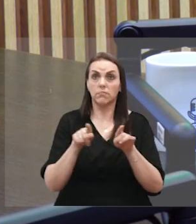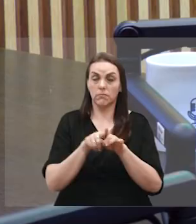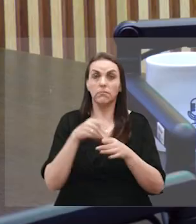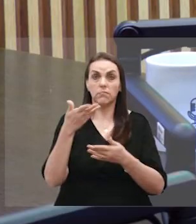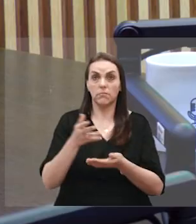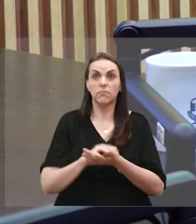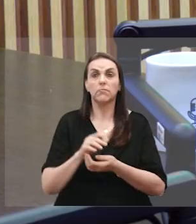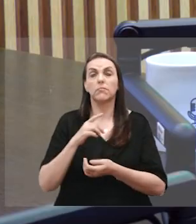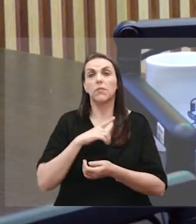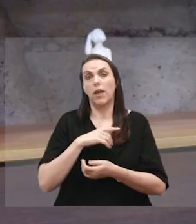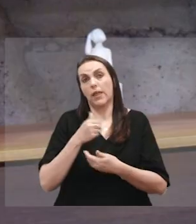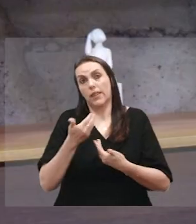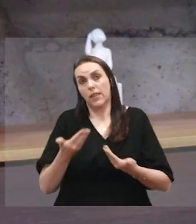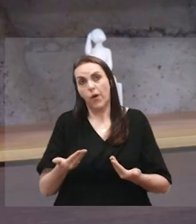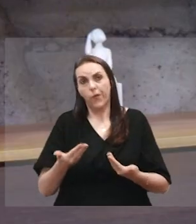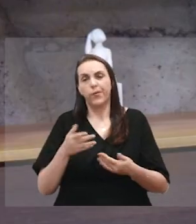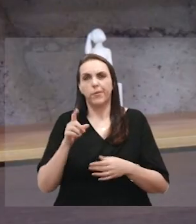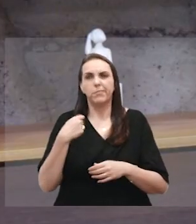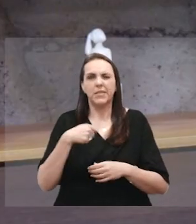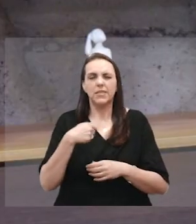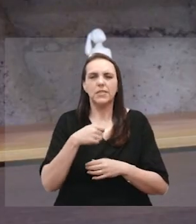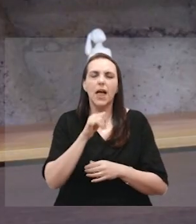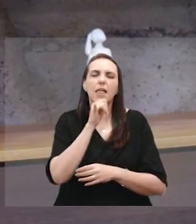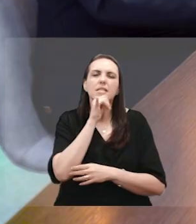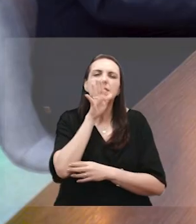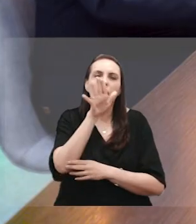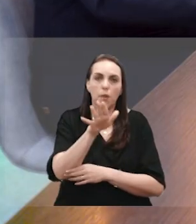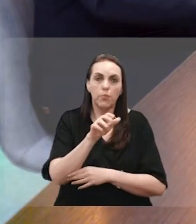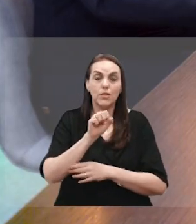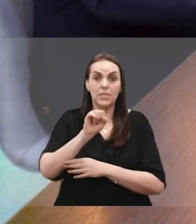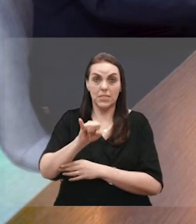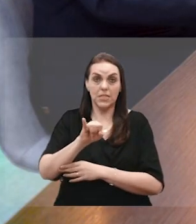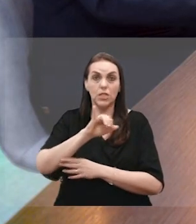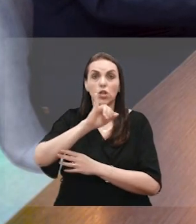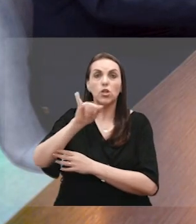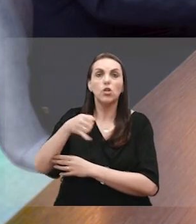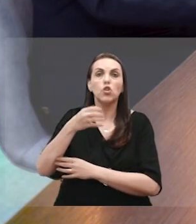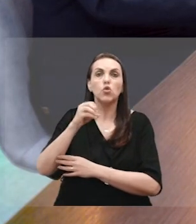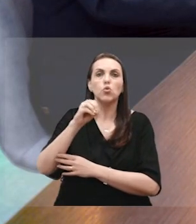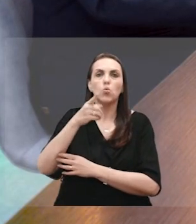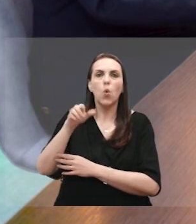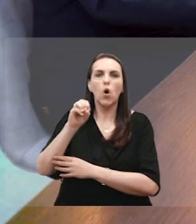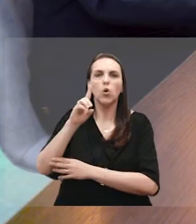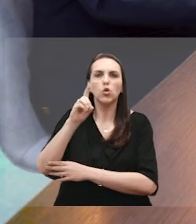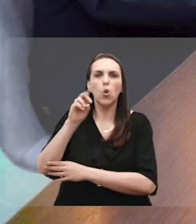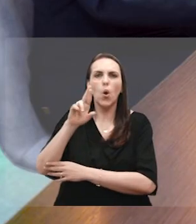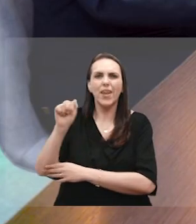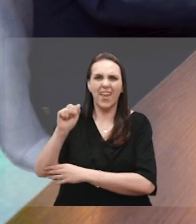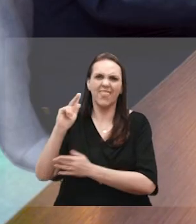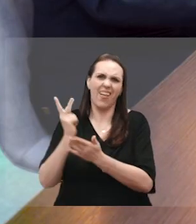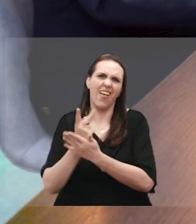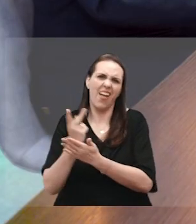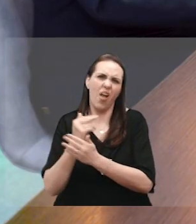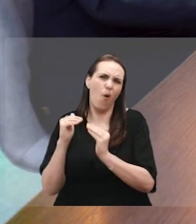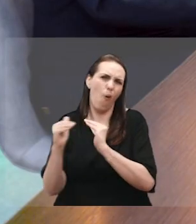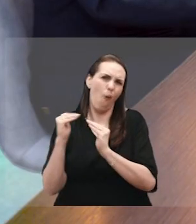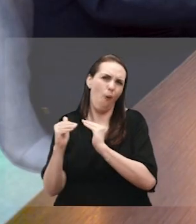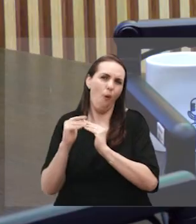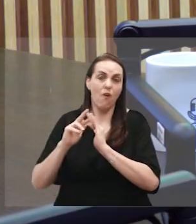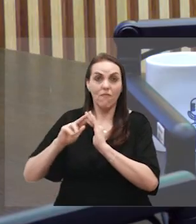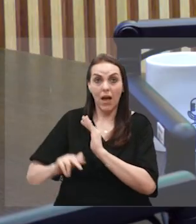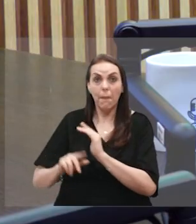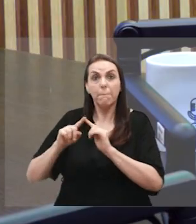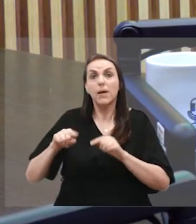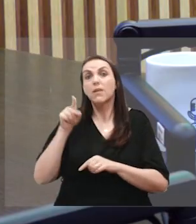uma indicação pro prefeito. Faz uma construção. Isso. Por exemplo, se o João Dória, com vários erros que eu não concordo com ele, mas se o João Dória